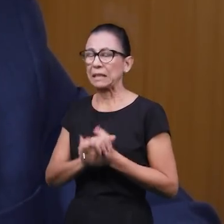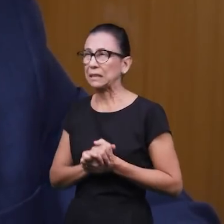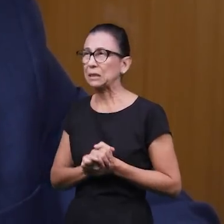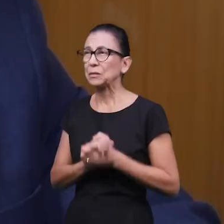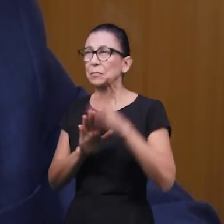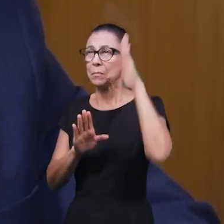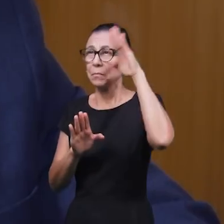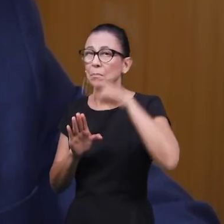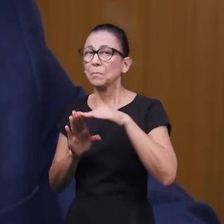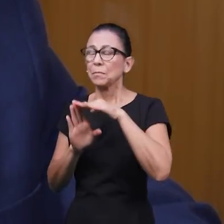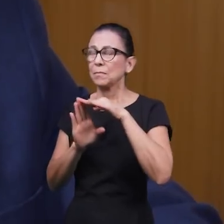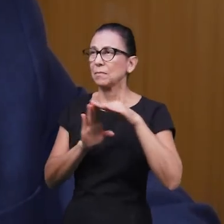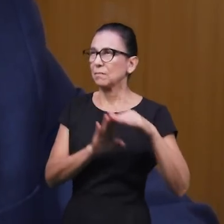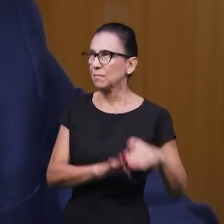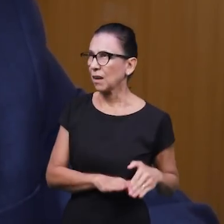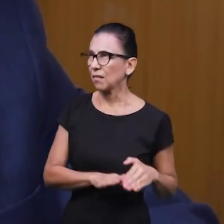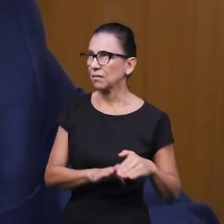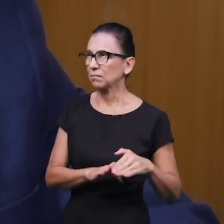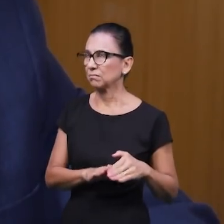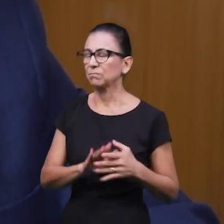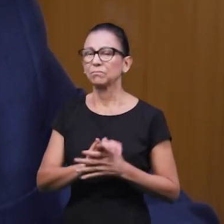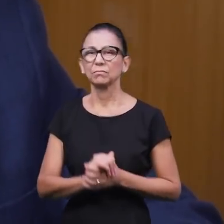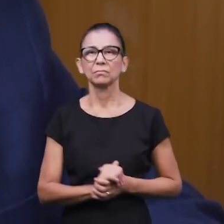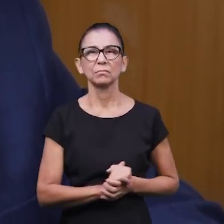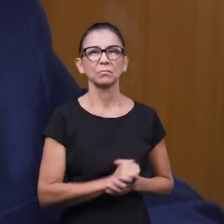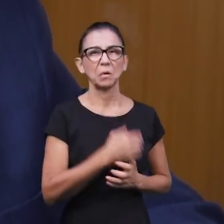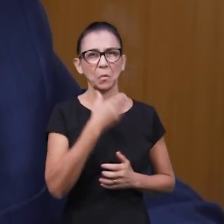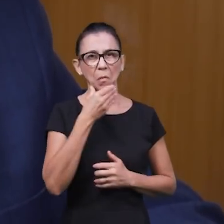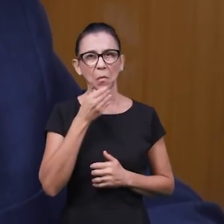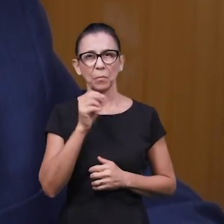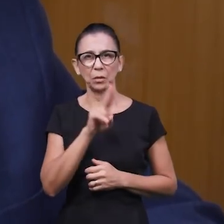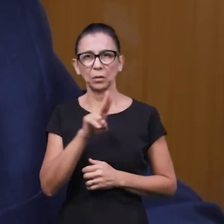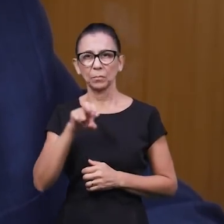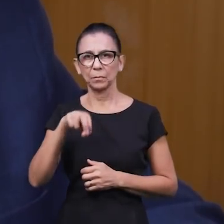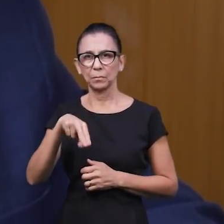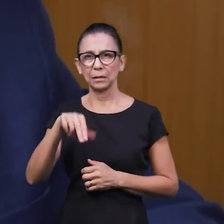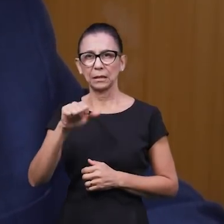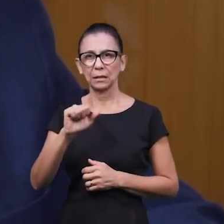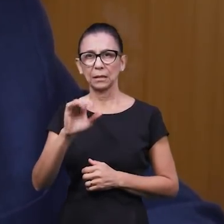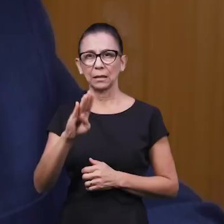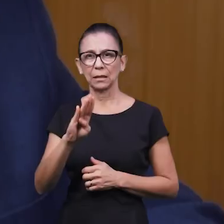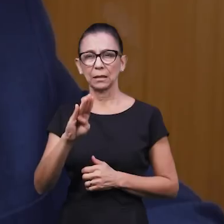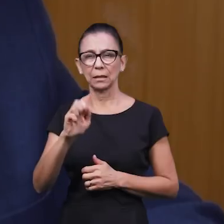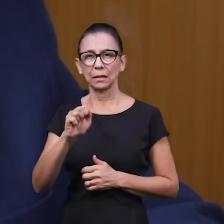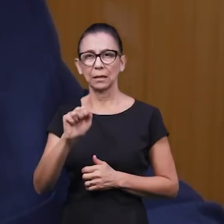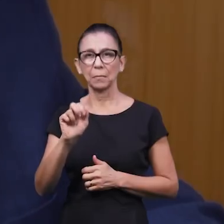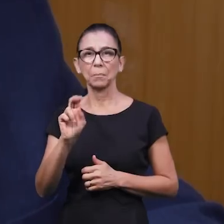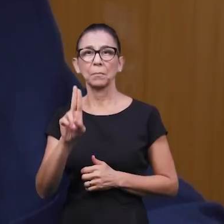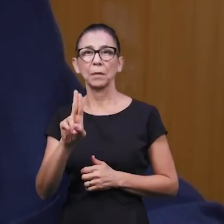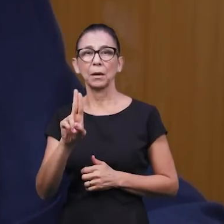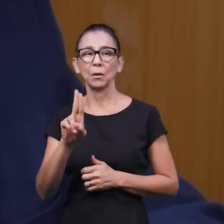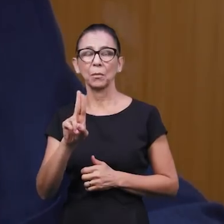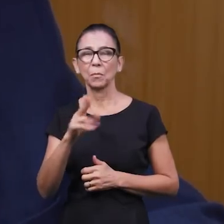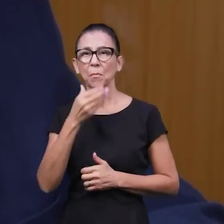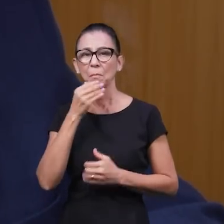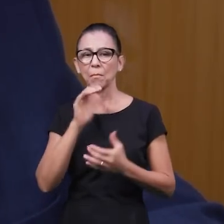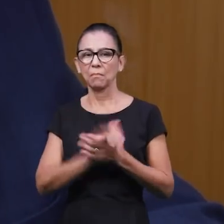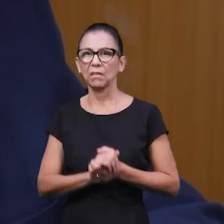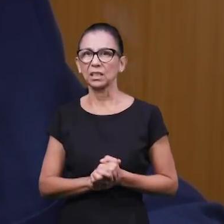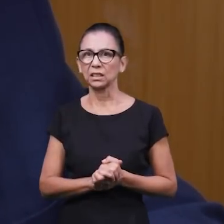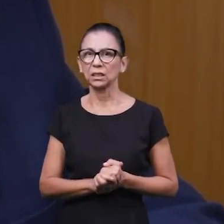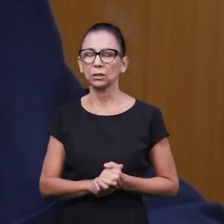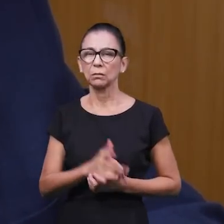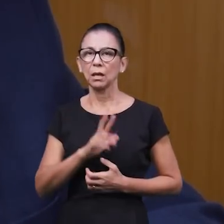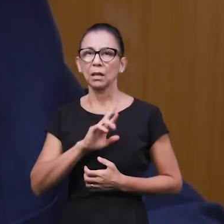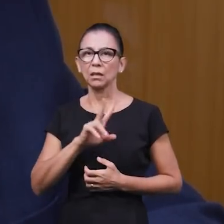nome dele é o próprio nome dele. Nabal é o tipo do pecador, né? Nós estamos intercedendo por ele. Agora, Nabal era um esposo que